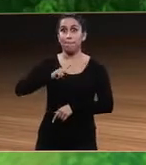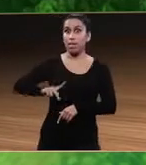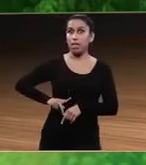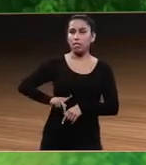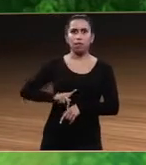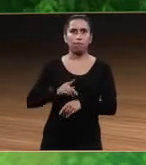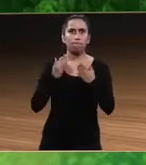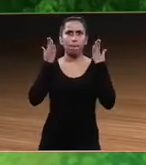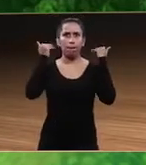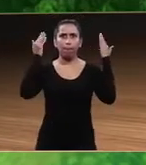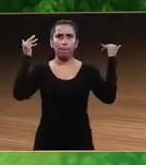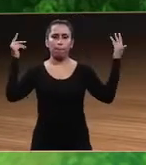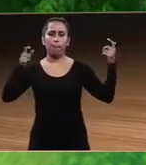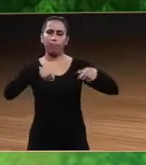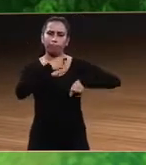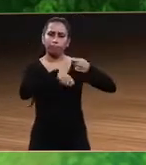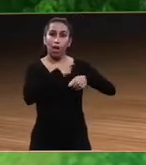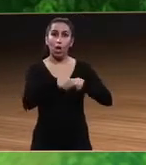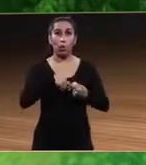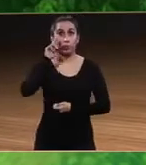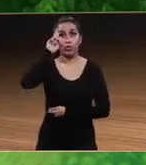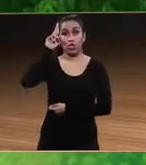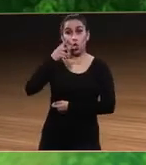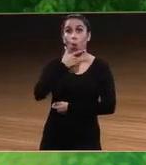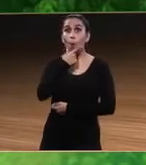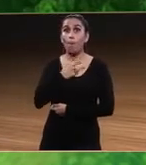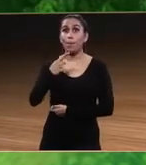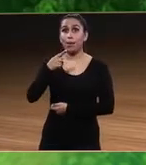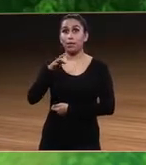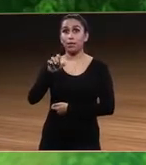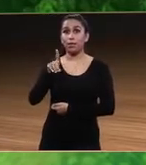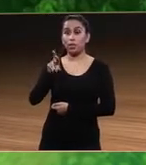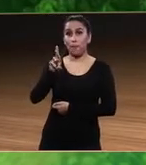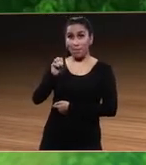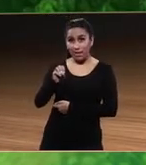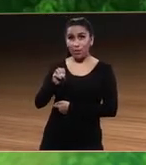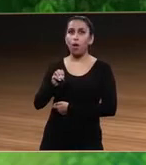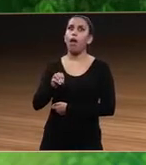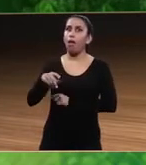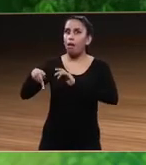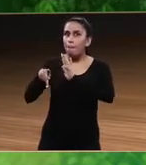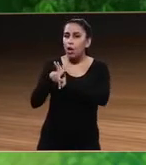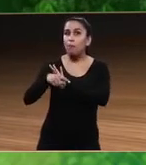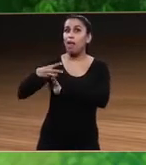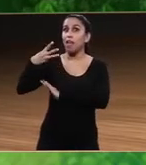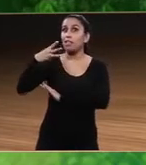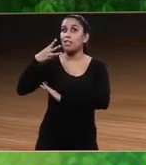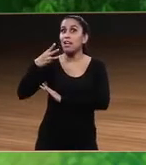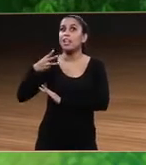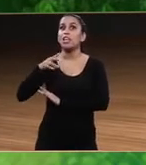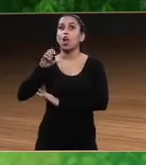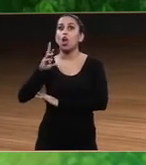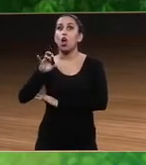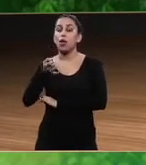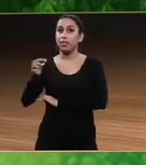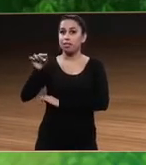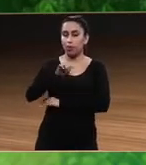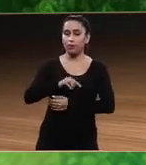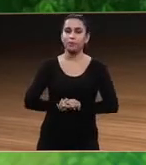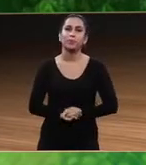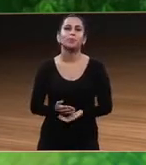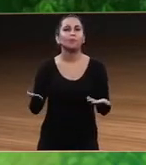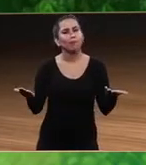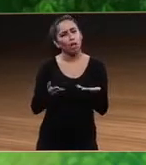ao agronegócio, o senhor Pedro Lima, da Três Corações, e o coordenador de sustentabilidade da CNA, Nelson